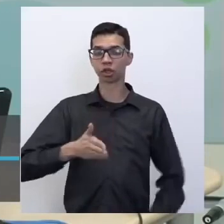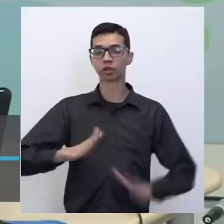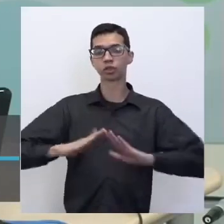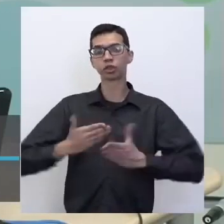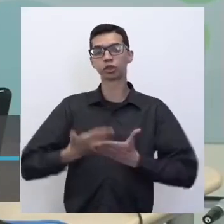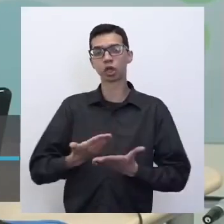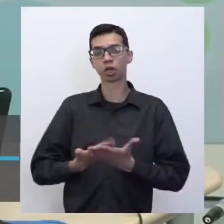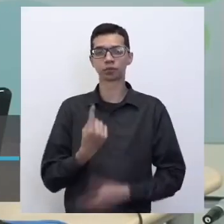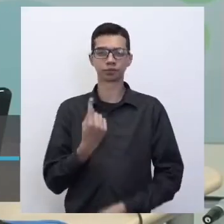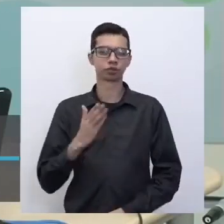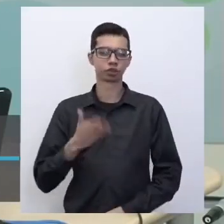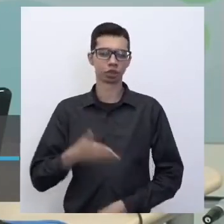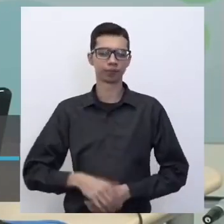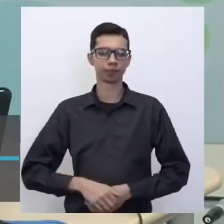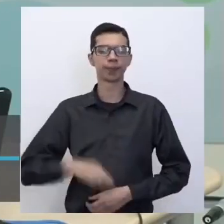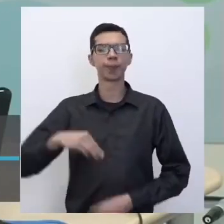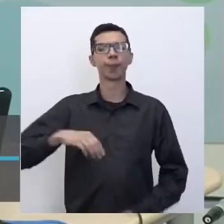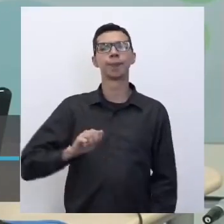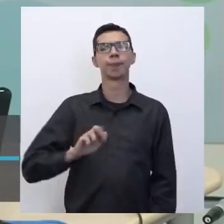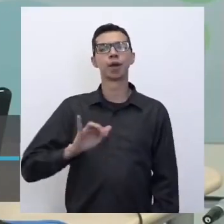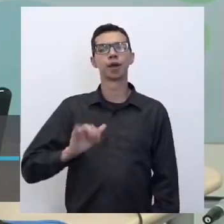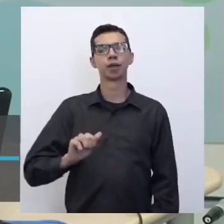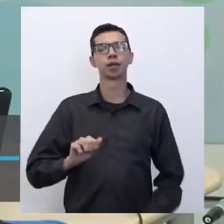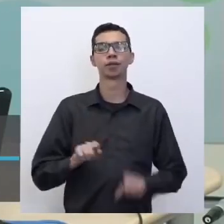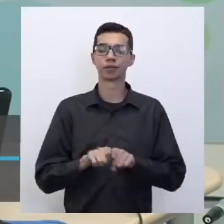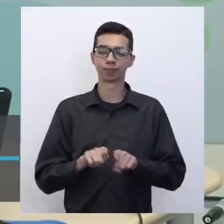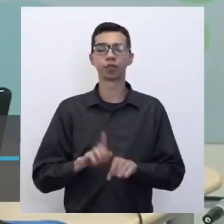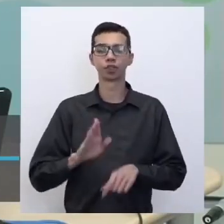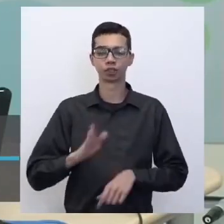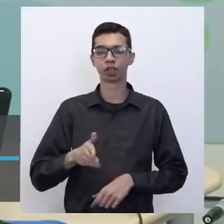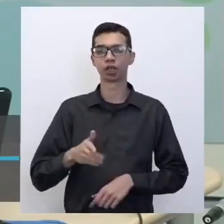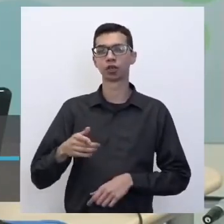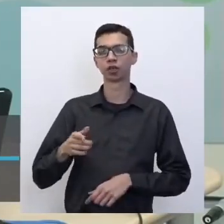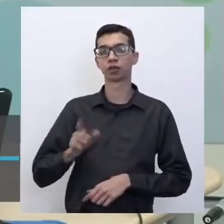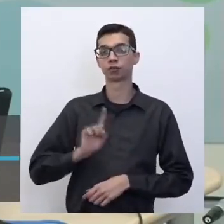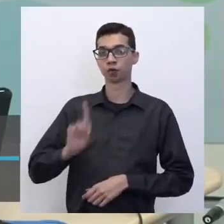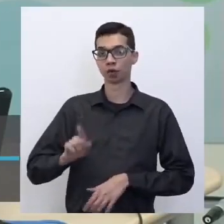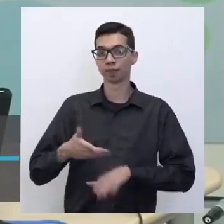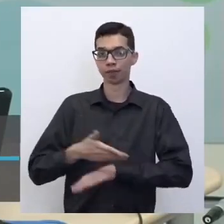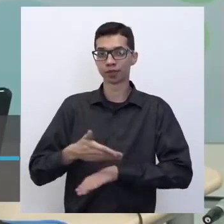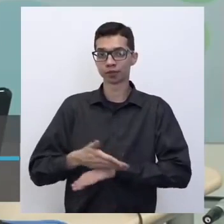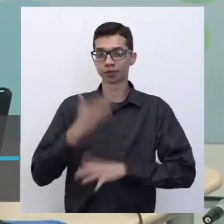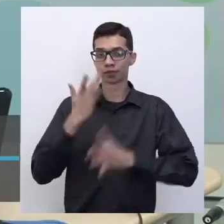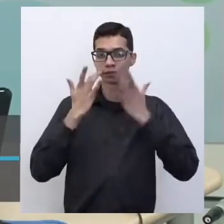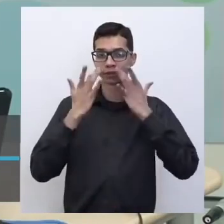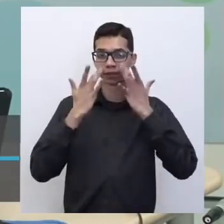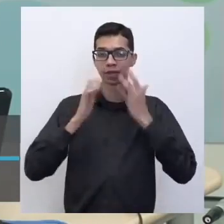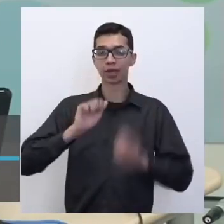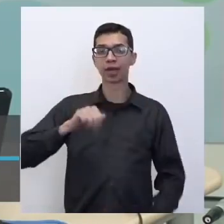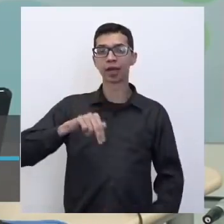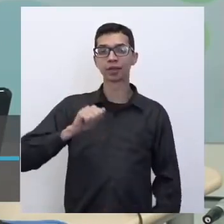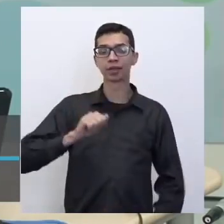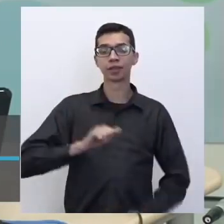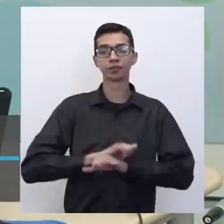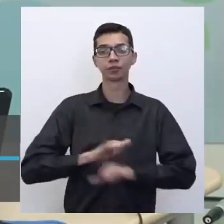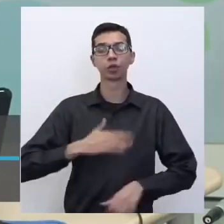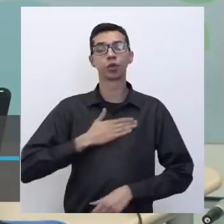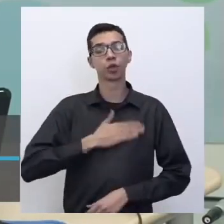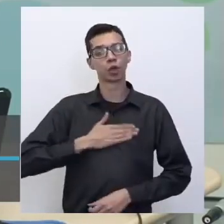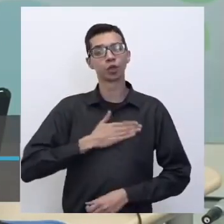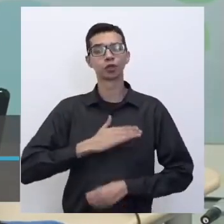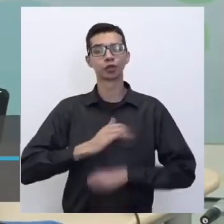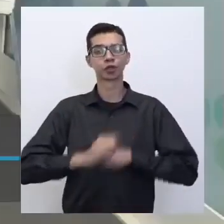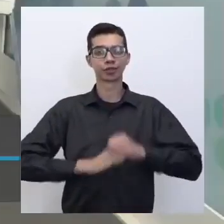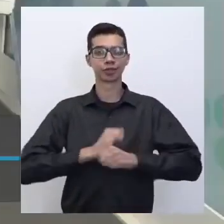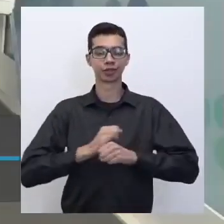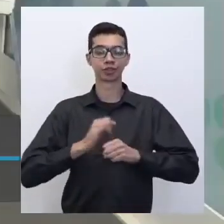participou de uma peça. Né? E Ana Beatriz cita que tem o hábito de assistir pela internet. Tá bom, turma.